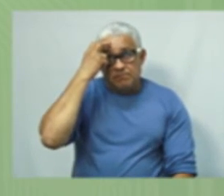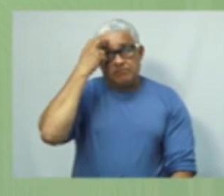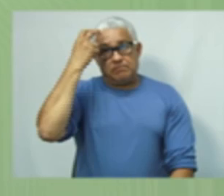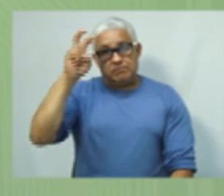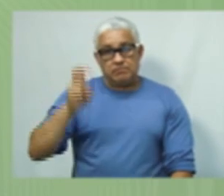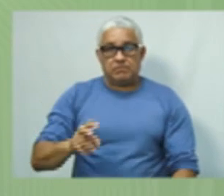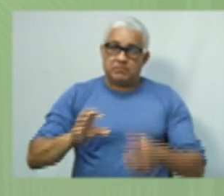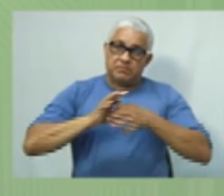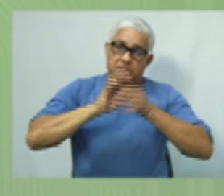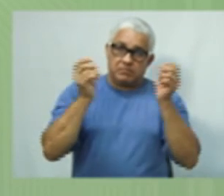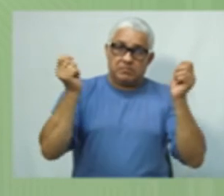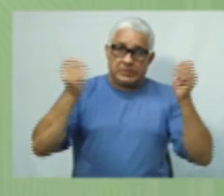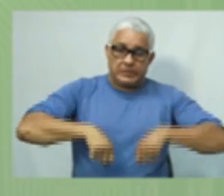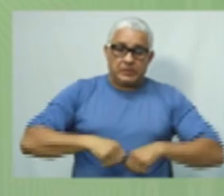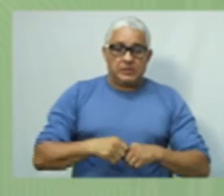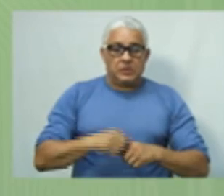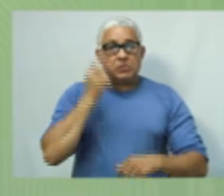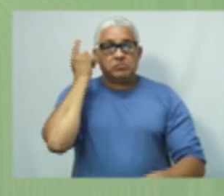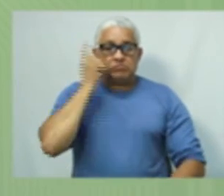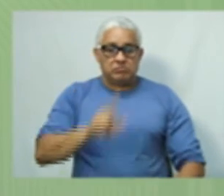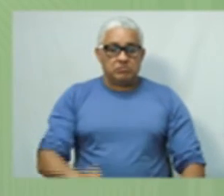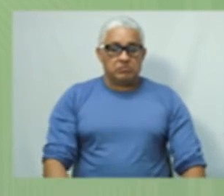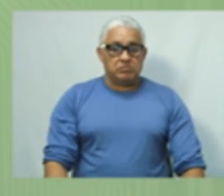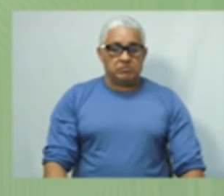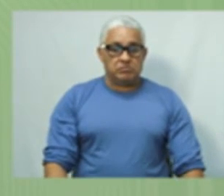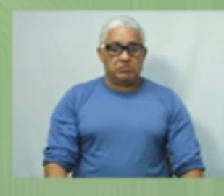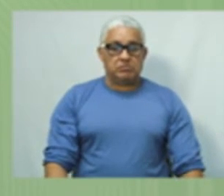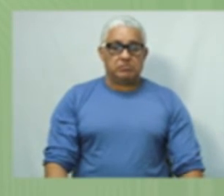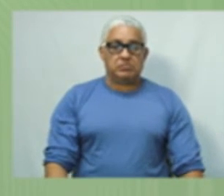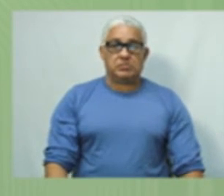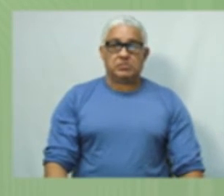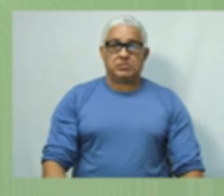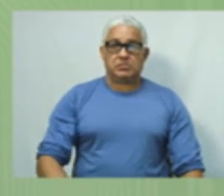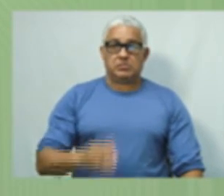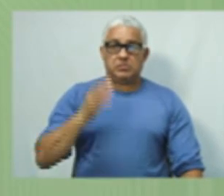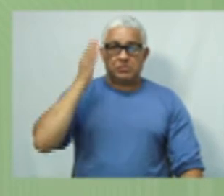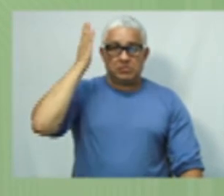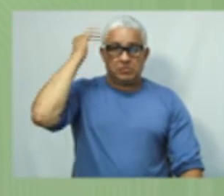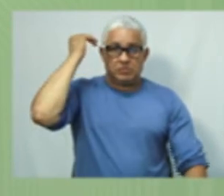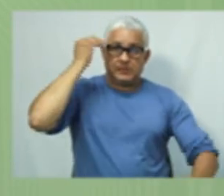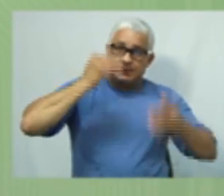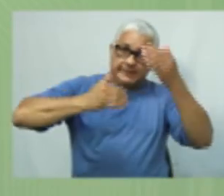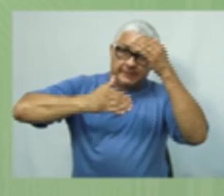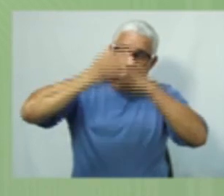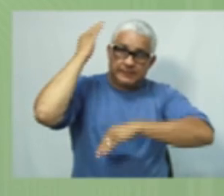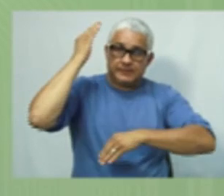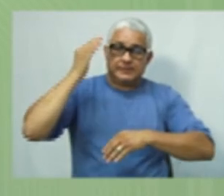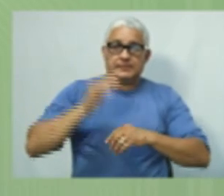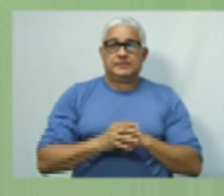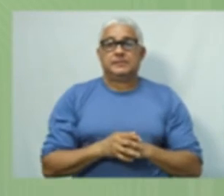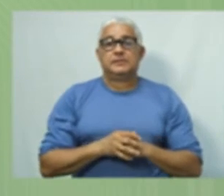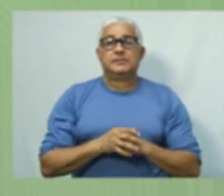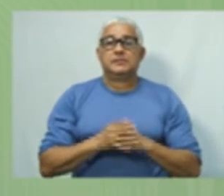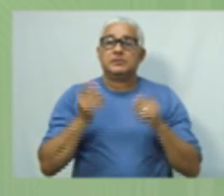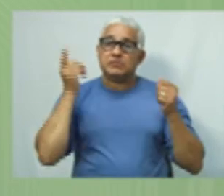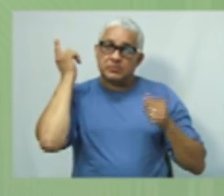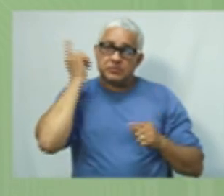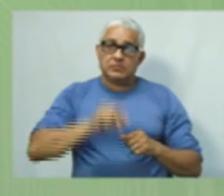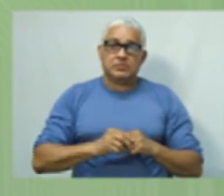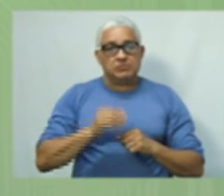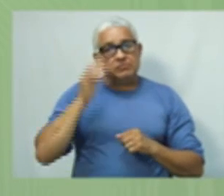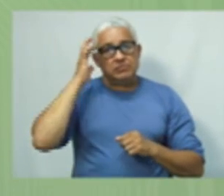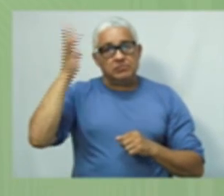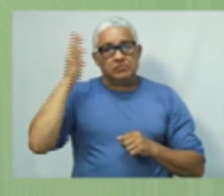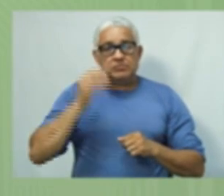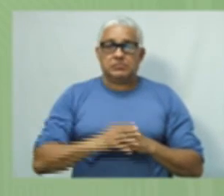consigo obter os meus sucessos, as minhas realizações, uma